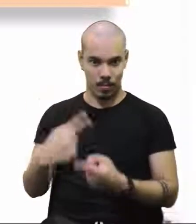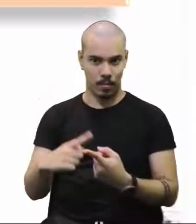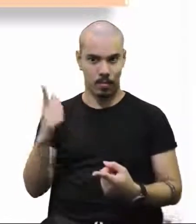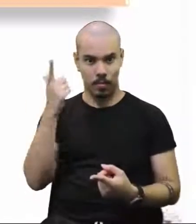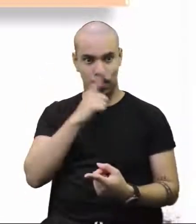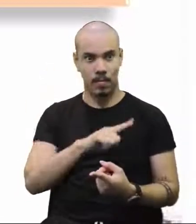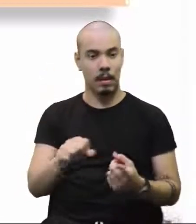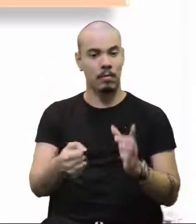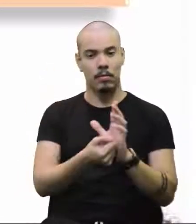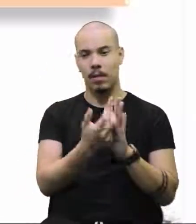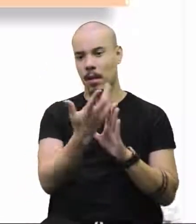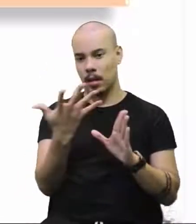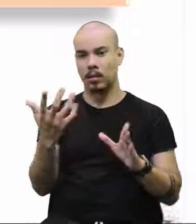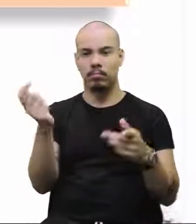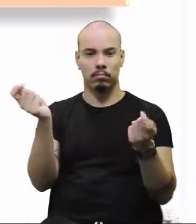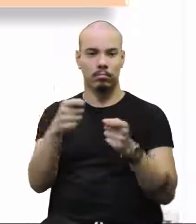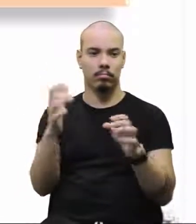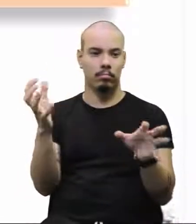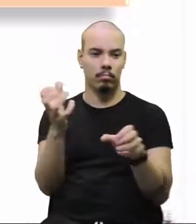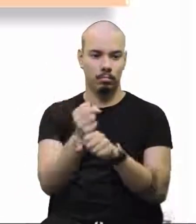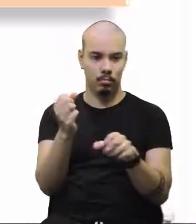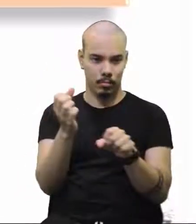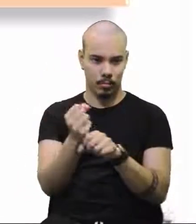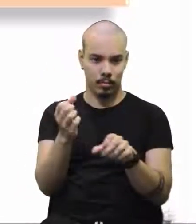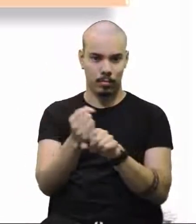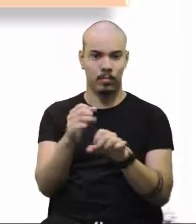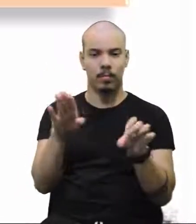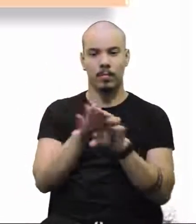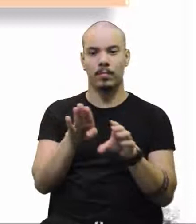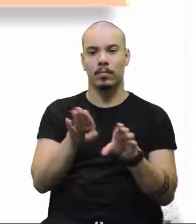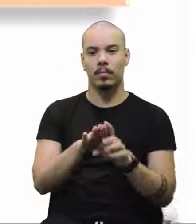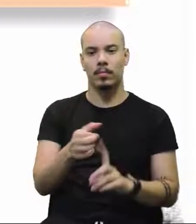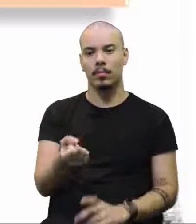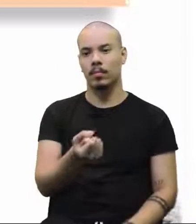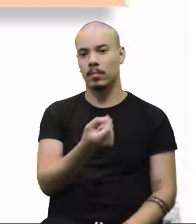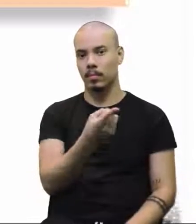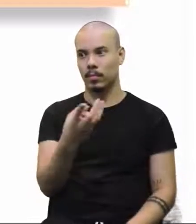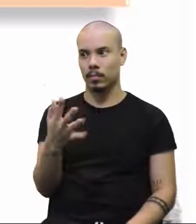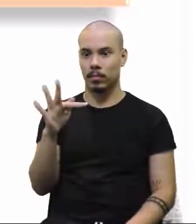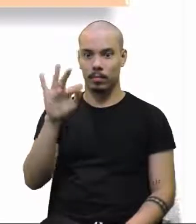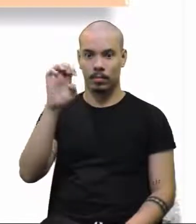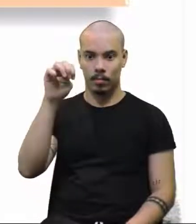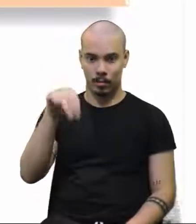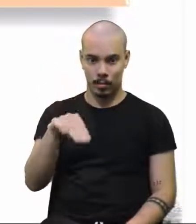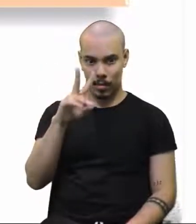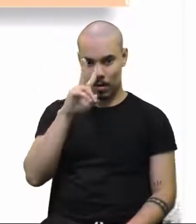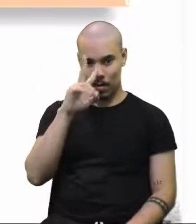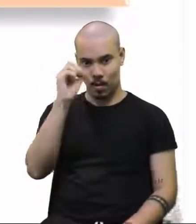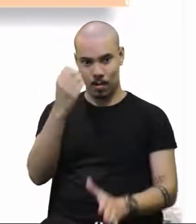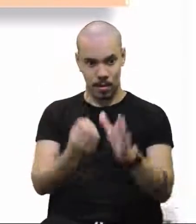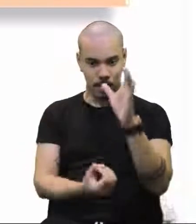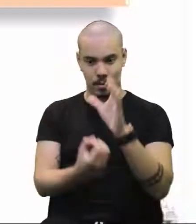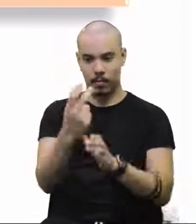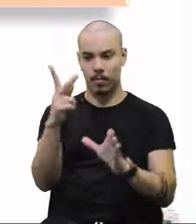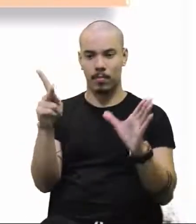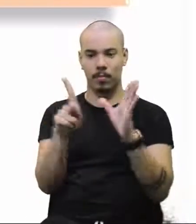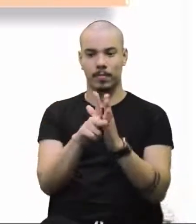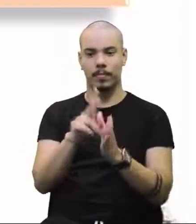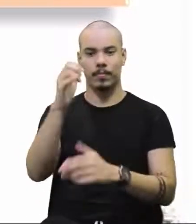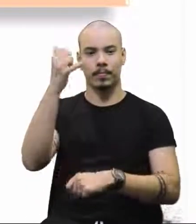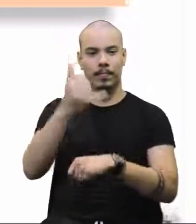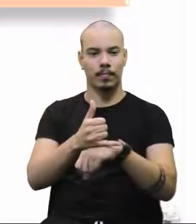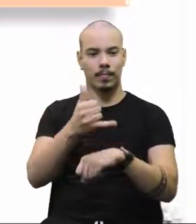milhares de partículas. Podemos calcular a quantidade de fém, força eletromotriz, gerada pela barra